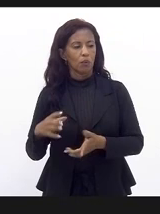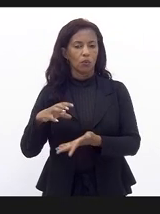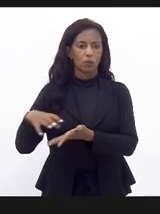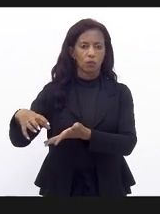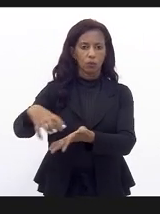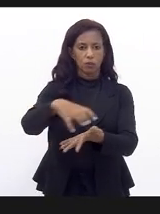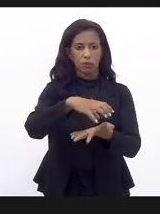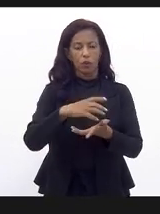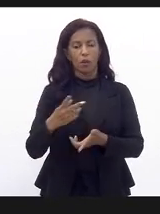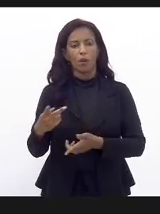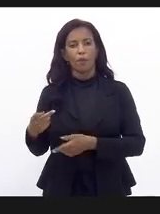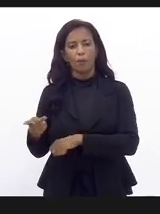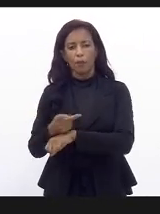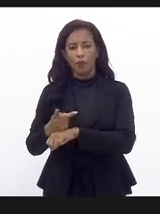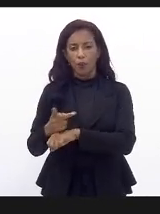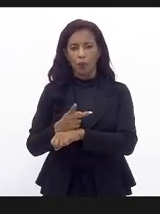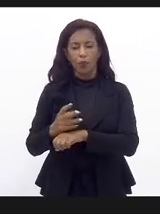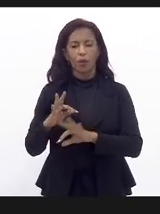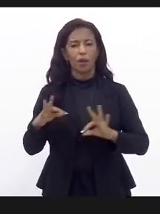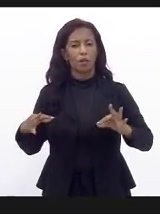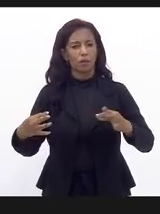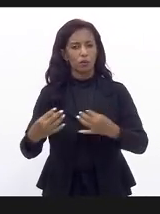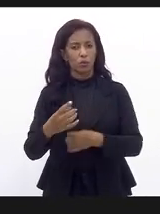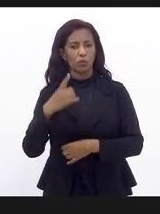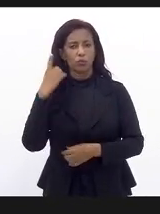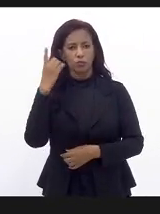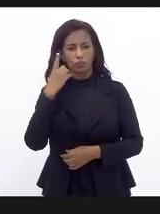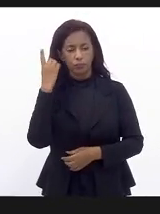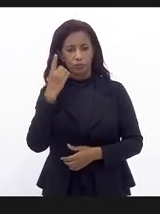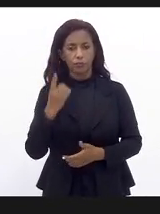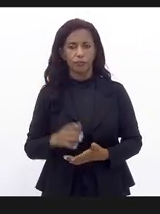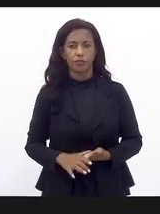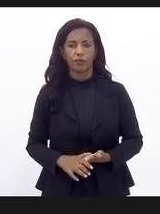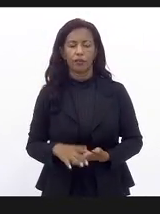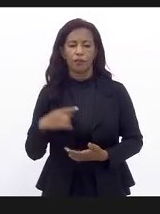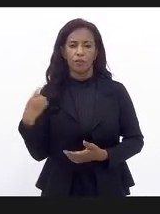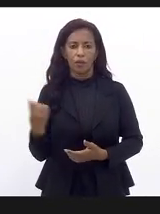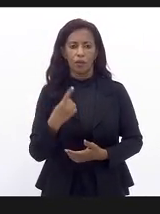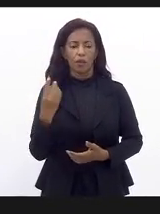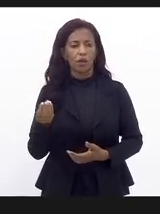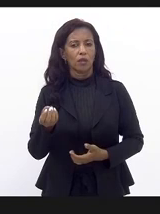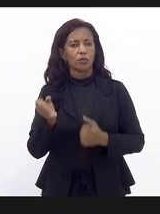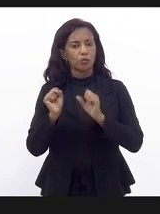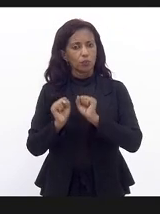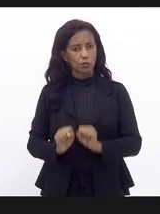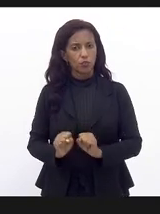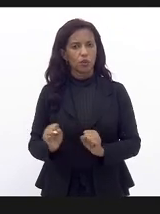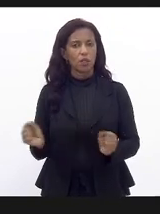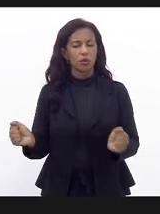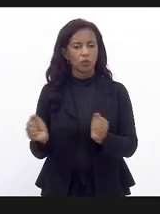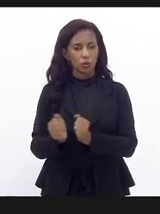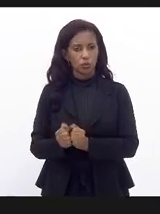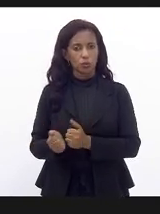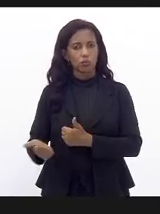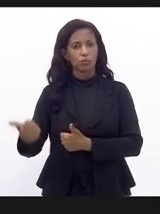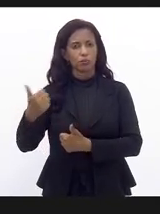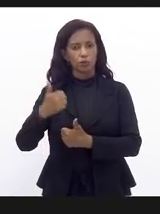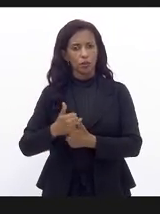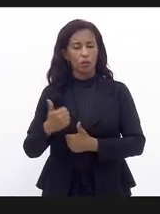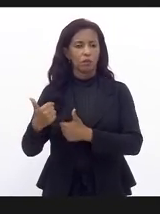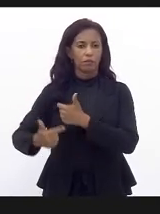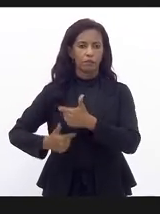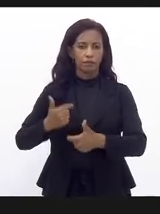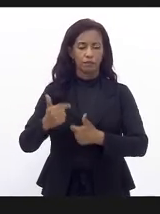categorias procuraram a todos nós, em todos os gabinetes, para que nós pudéssemos por eles também